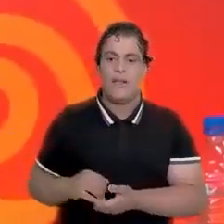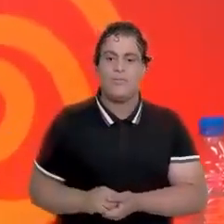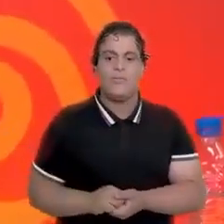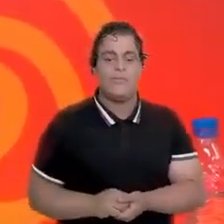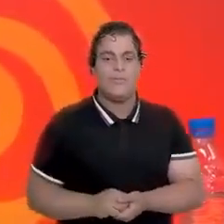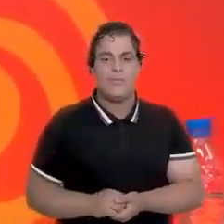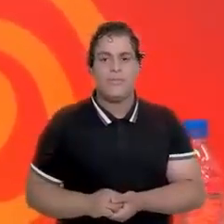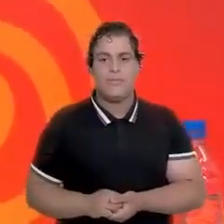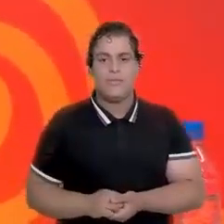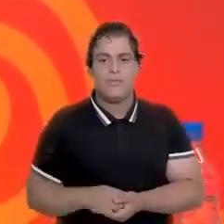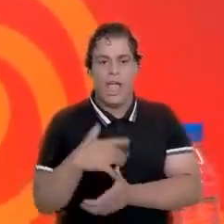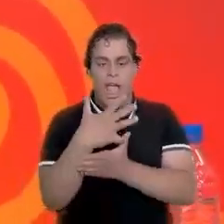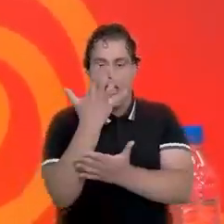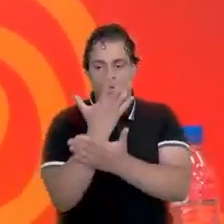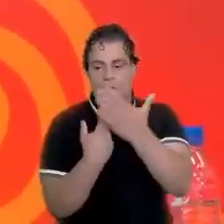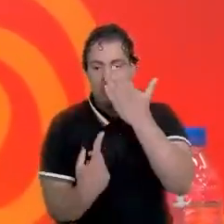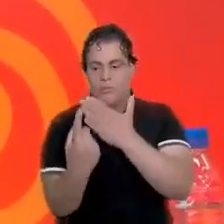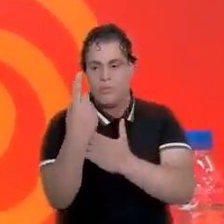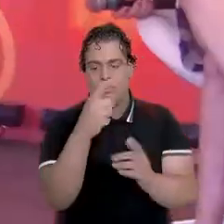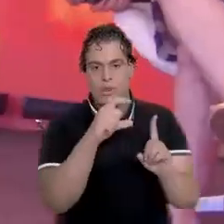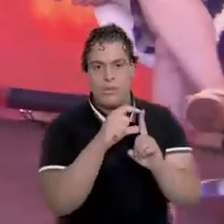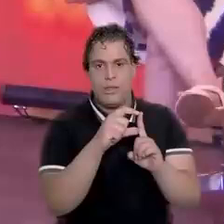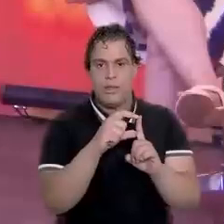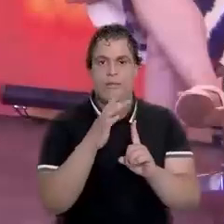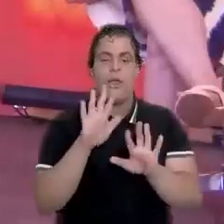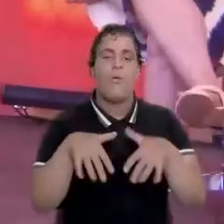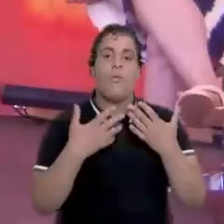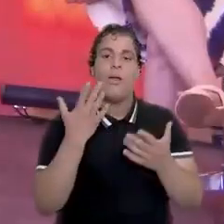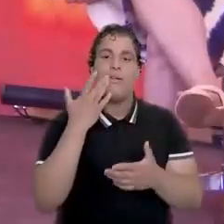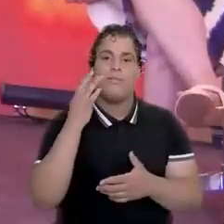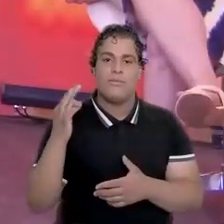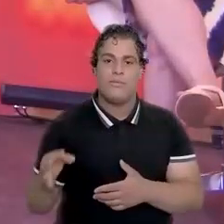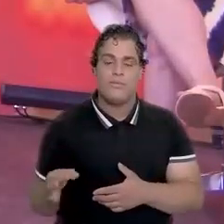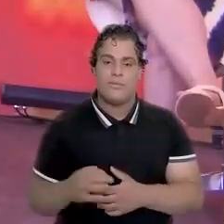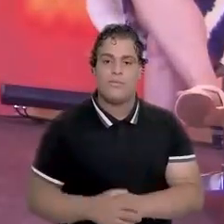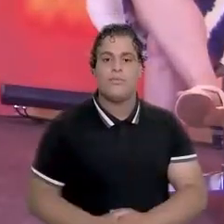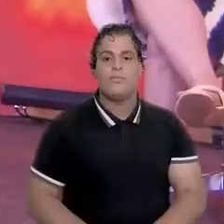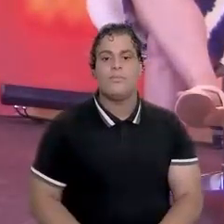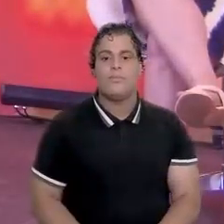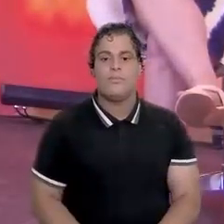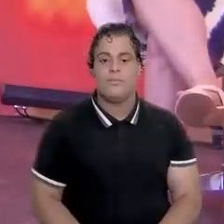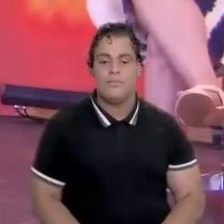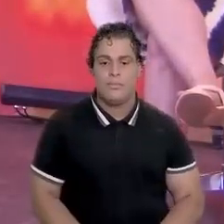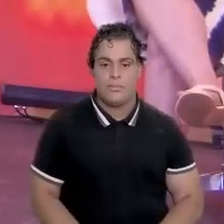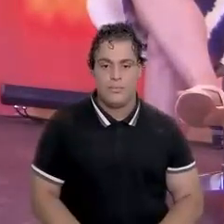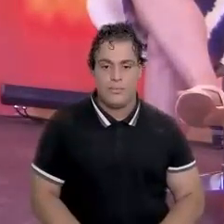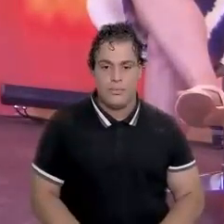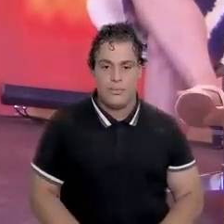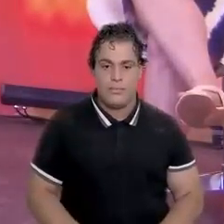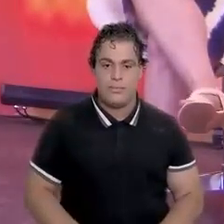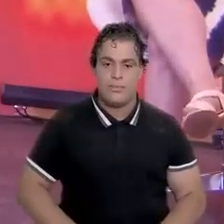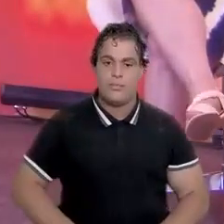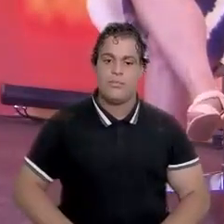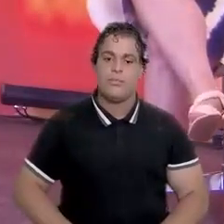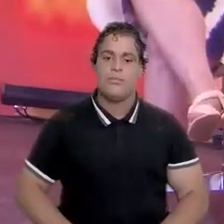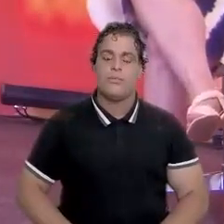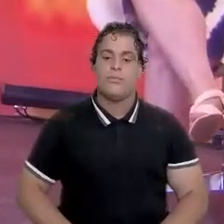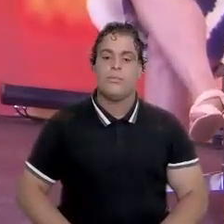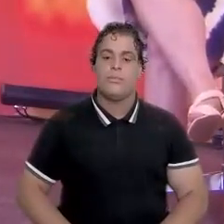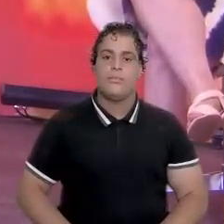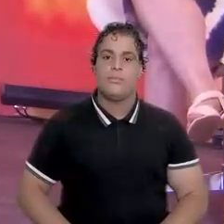dizer em uma palavra, qual é o ouro da poesia? Qual seria? Se for curtinho, dá tempo, sim. Relevante